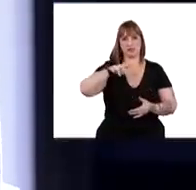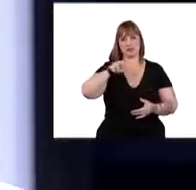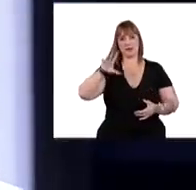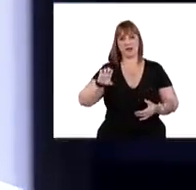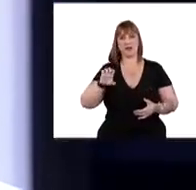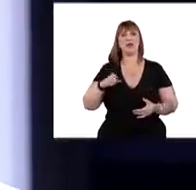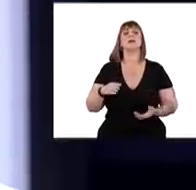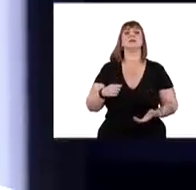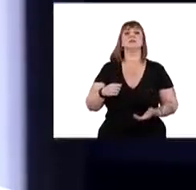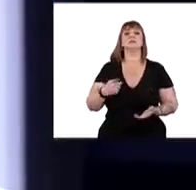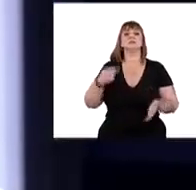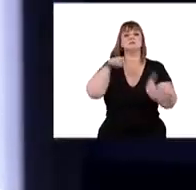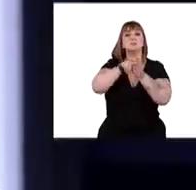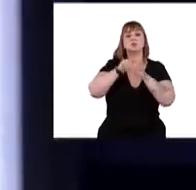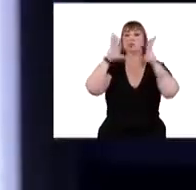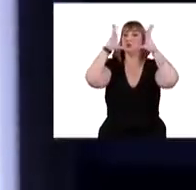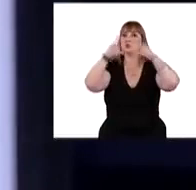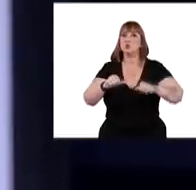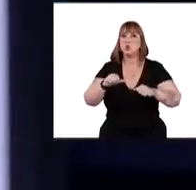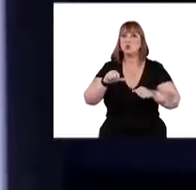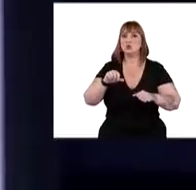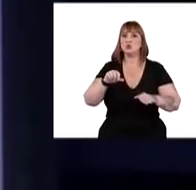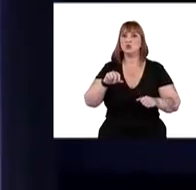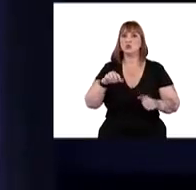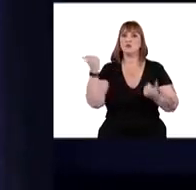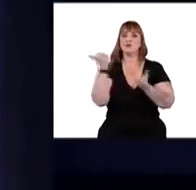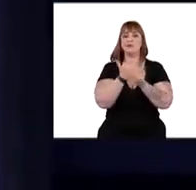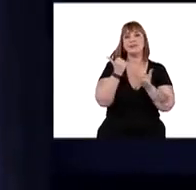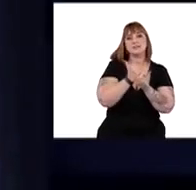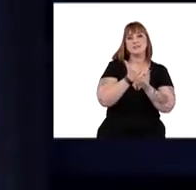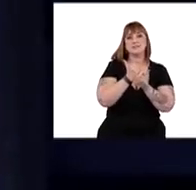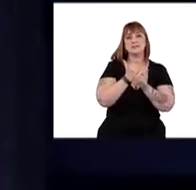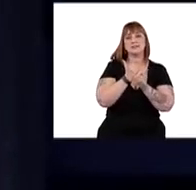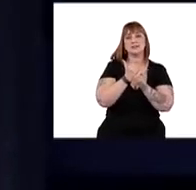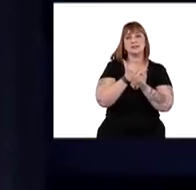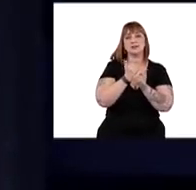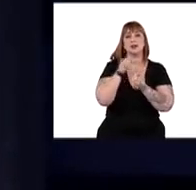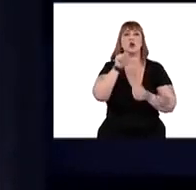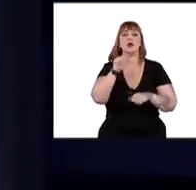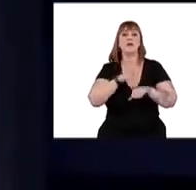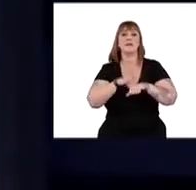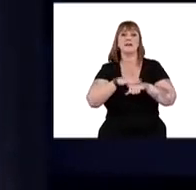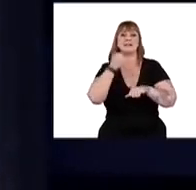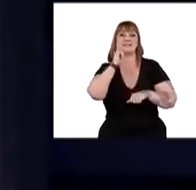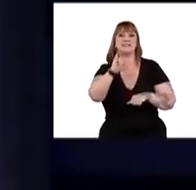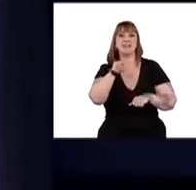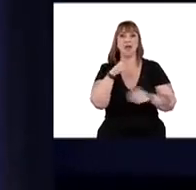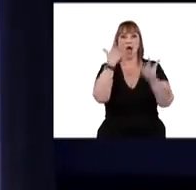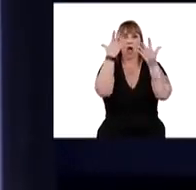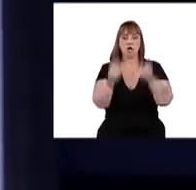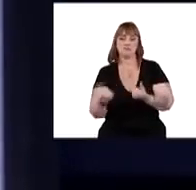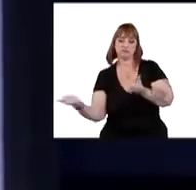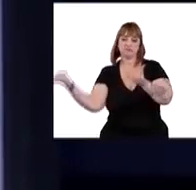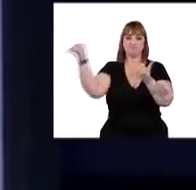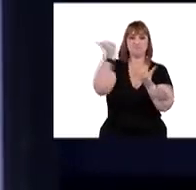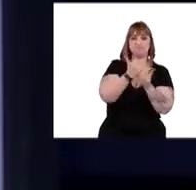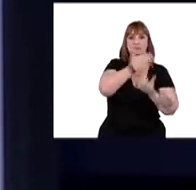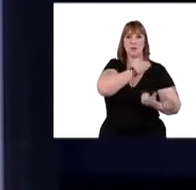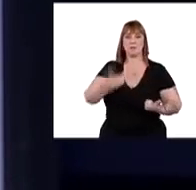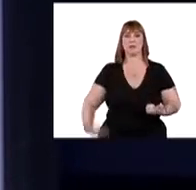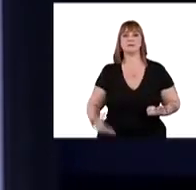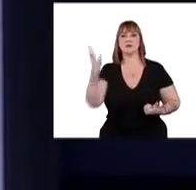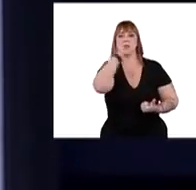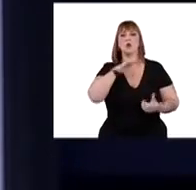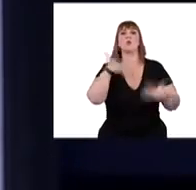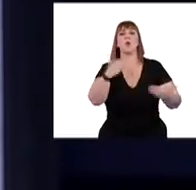os candidatos à vice-presidência nas chapas é o que você faria se tivesse que assumir a presidência do Brasil? Qual